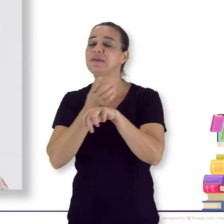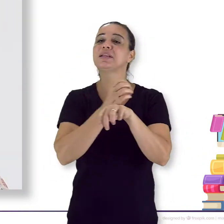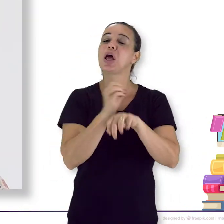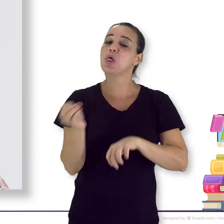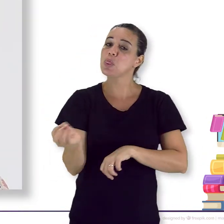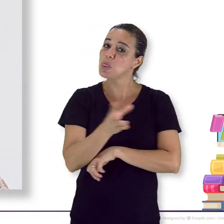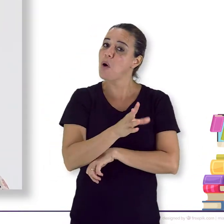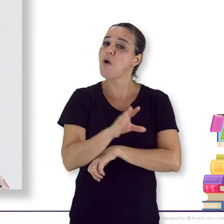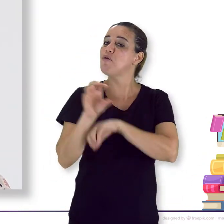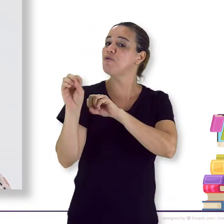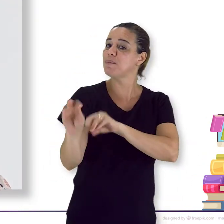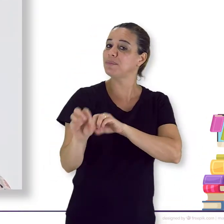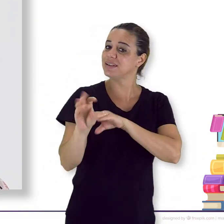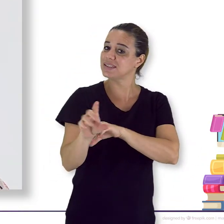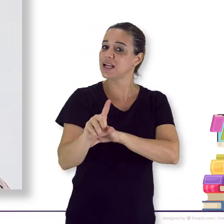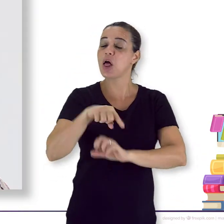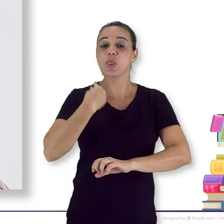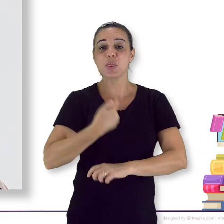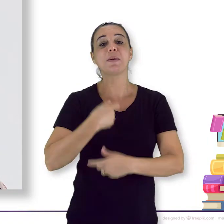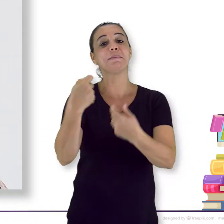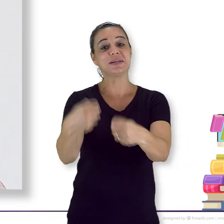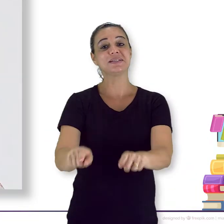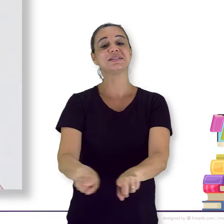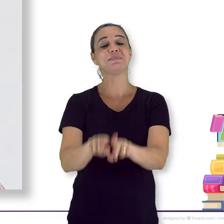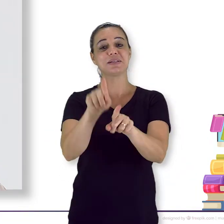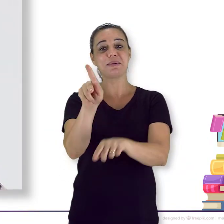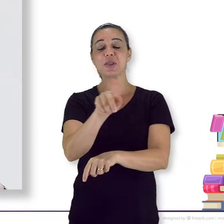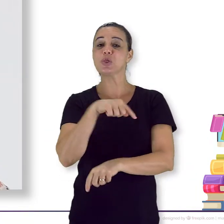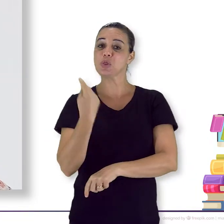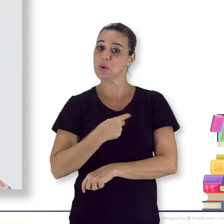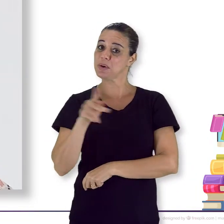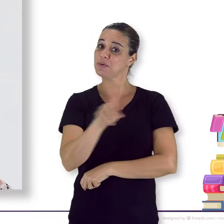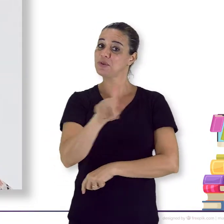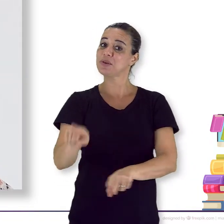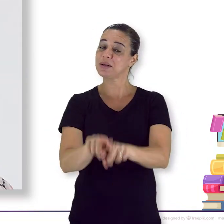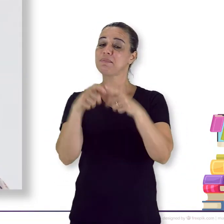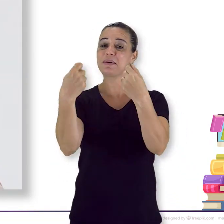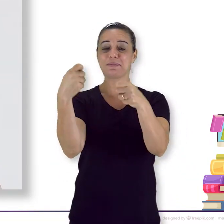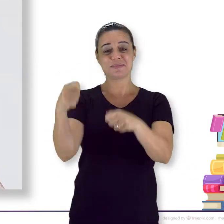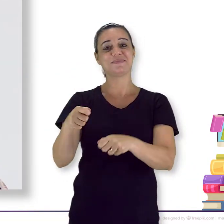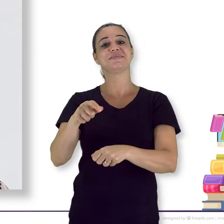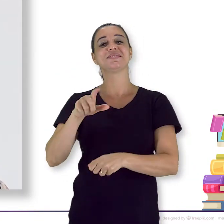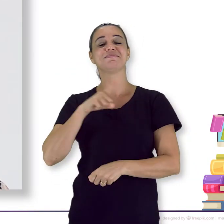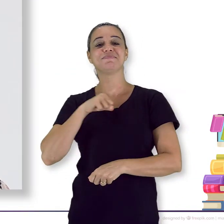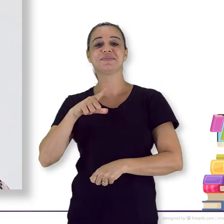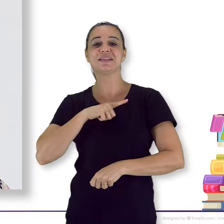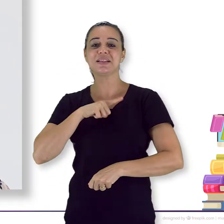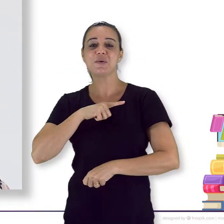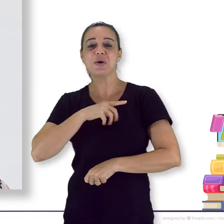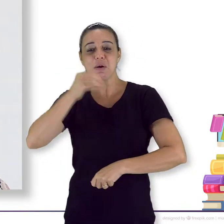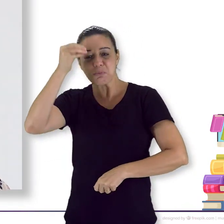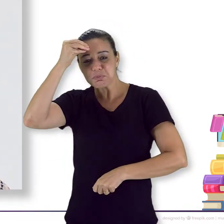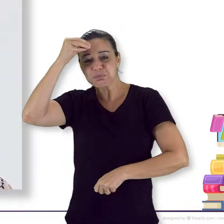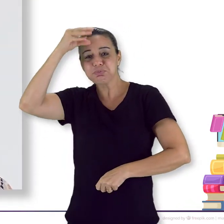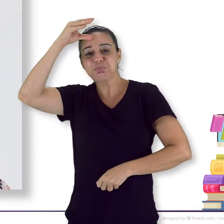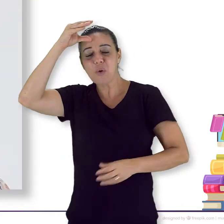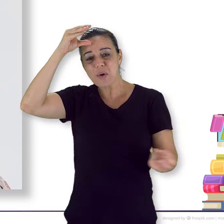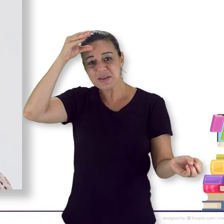disciplina para ministrar. Então, a gente acaba tendo que adquirir novos conhecimentos para a nossa atuação